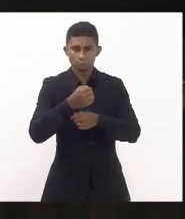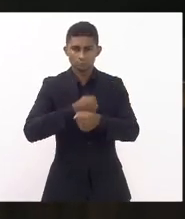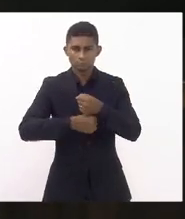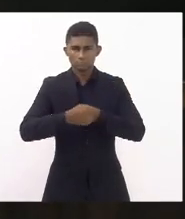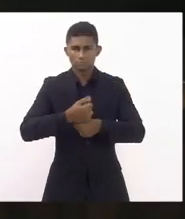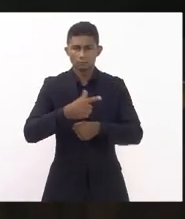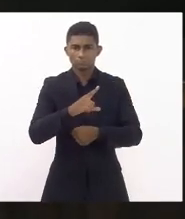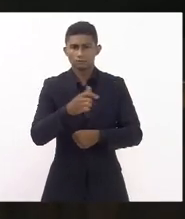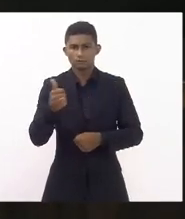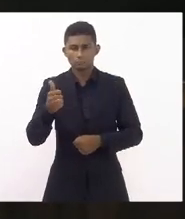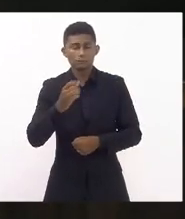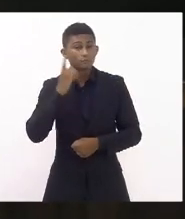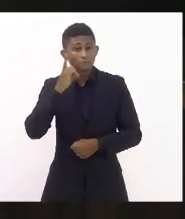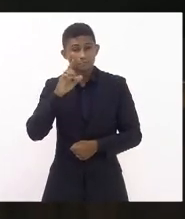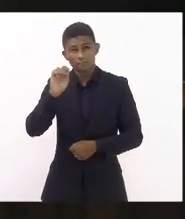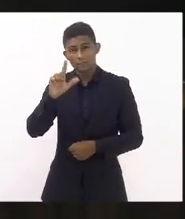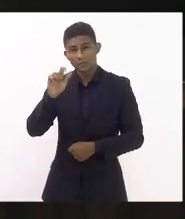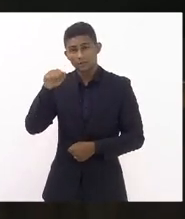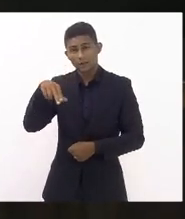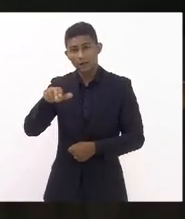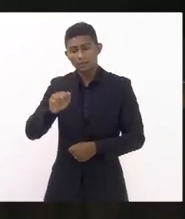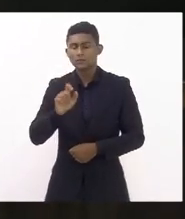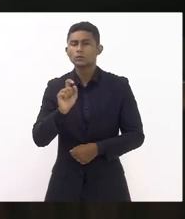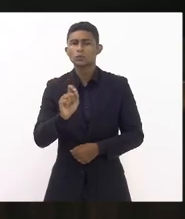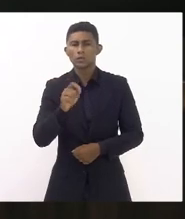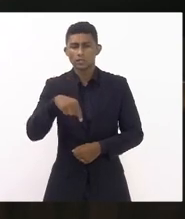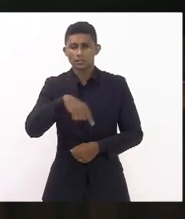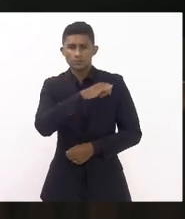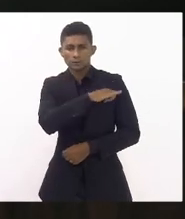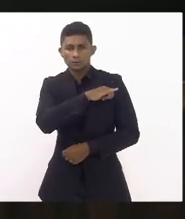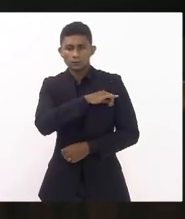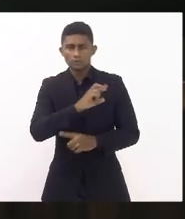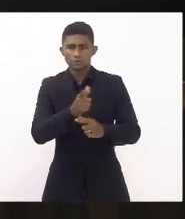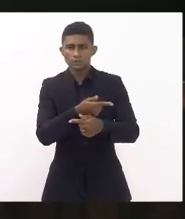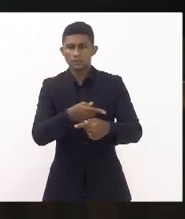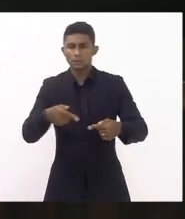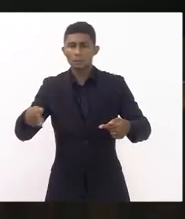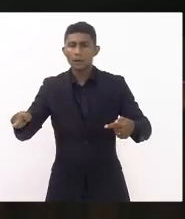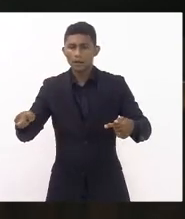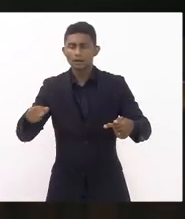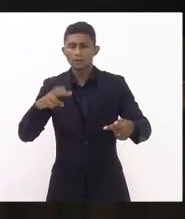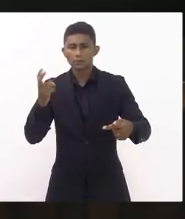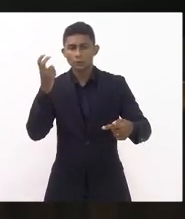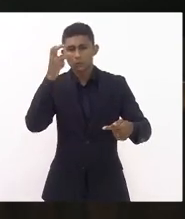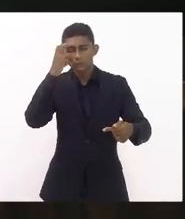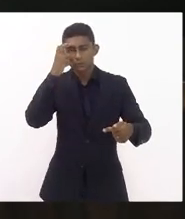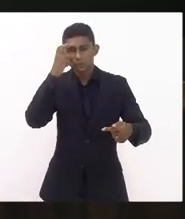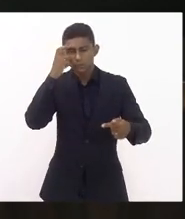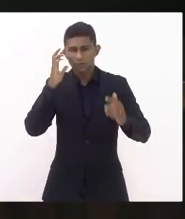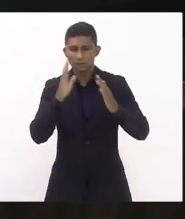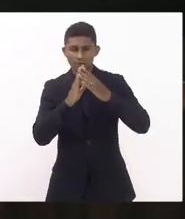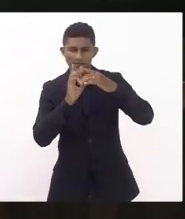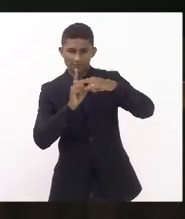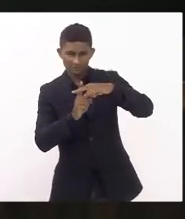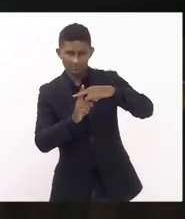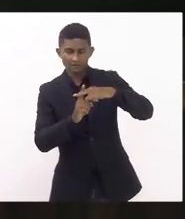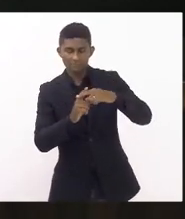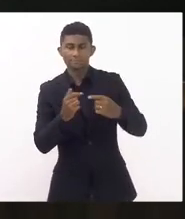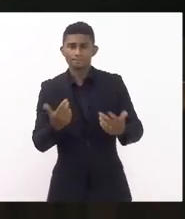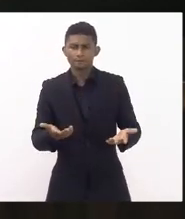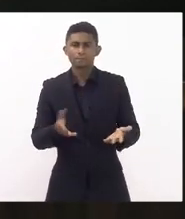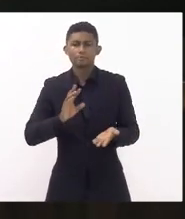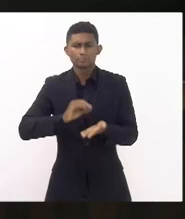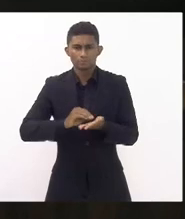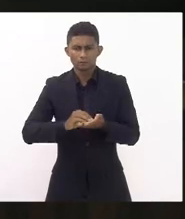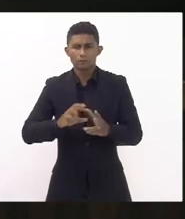autoria da deputada Alana Passos, que institui o âmbito do Estado do Rio de Janeiro, Semana da Cultura Gospel. Pendente de parecer das comissões de Constituição, Justiça e